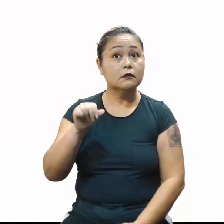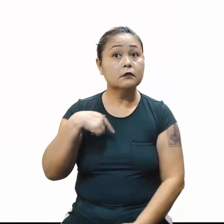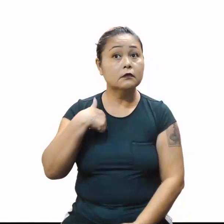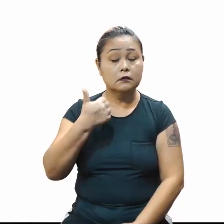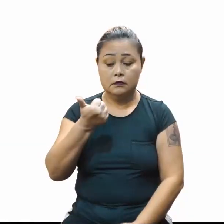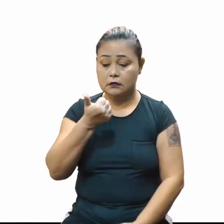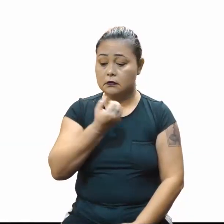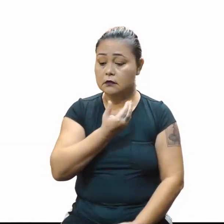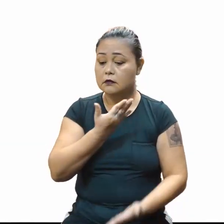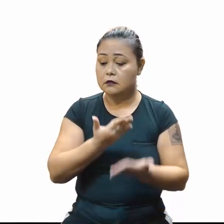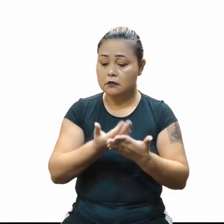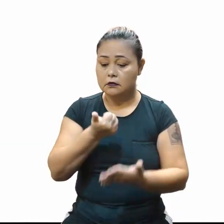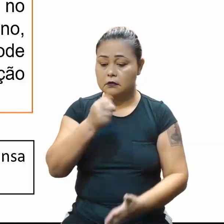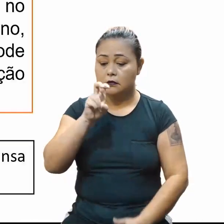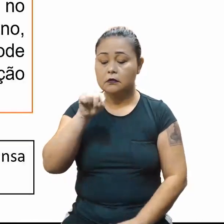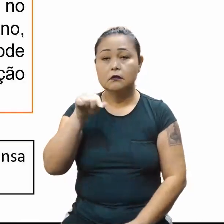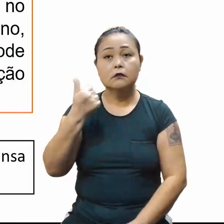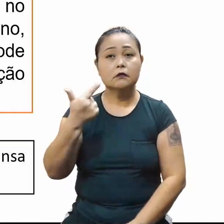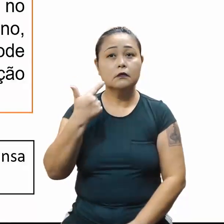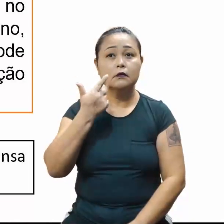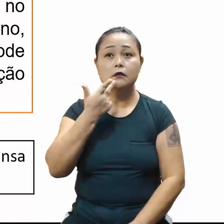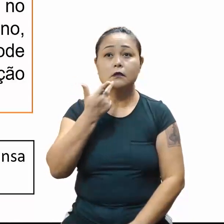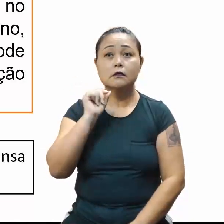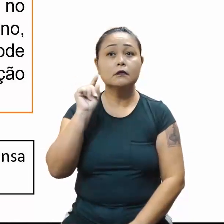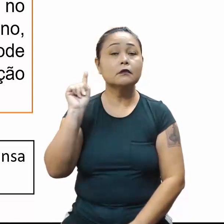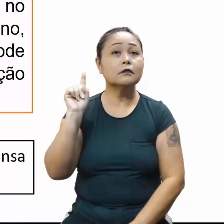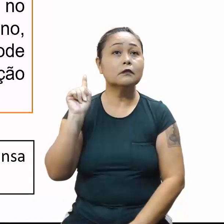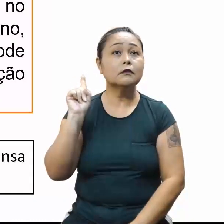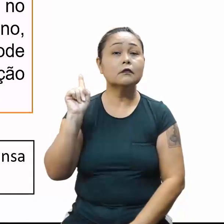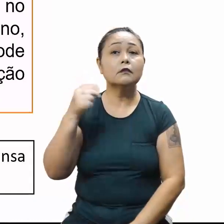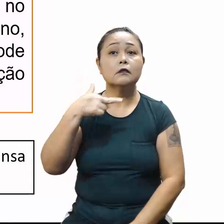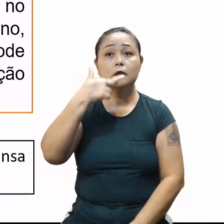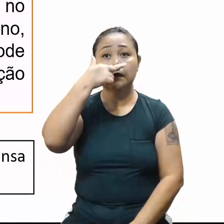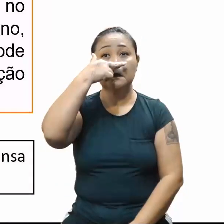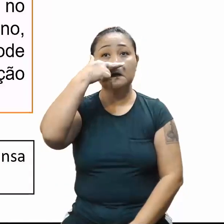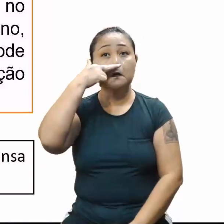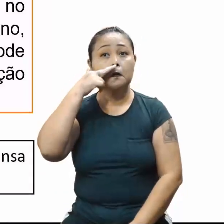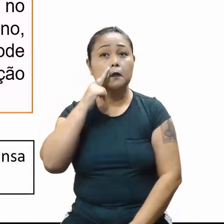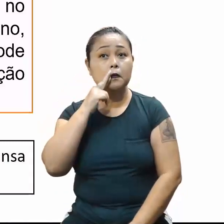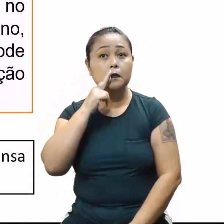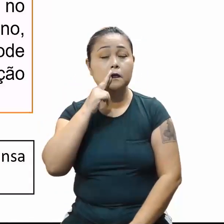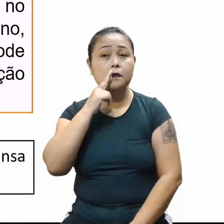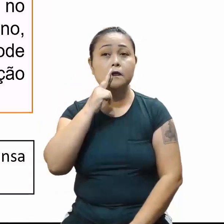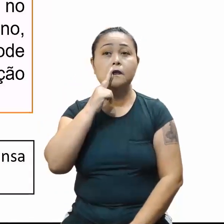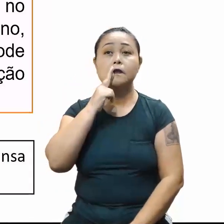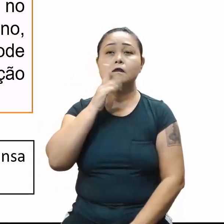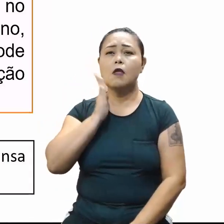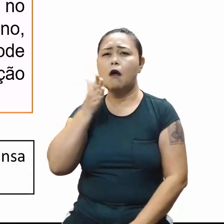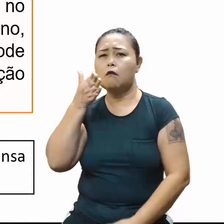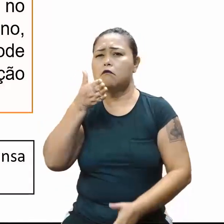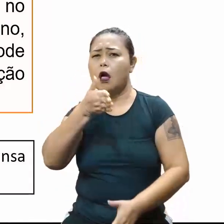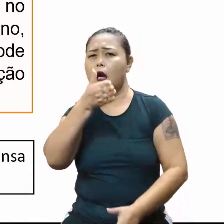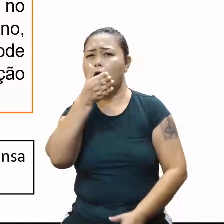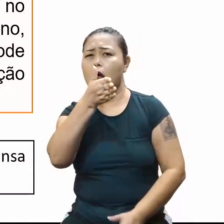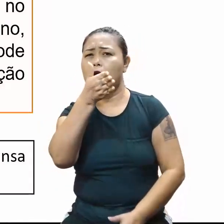Aula 15.2, que fala sobre Rondon, o